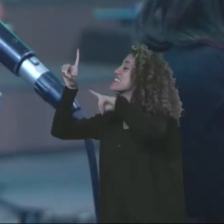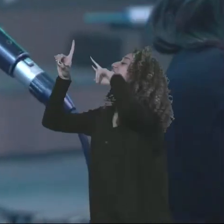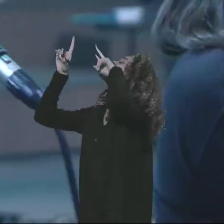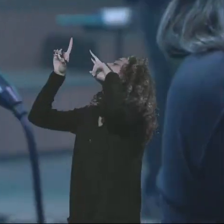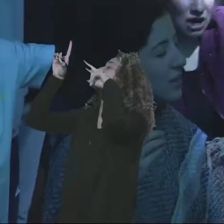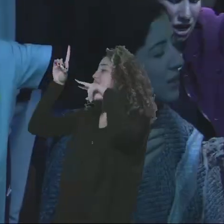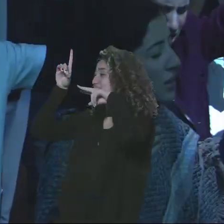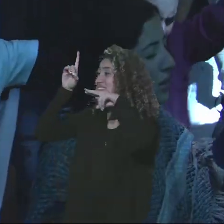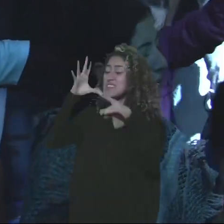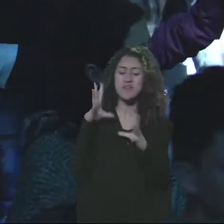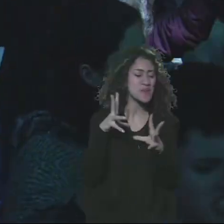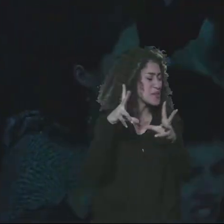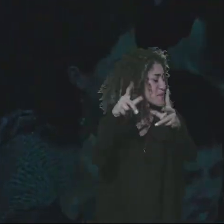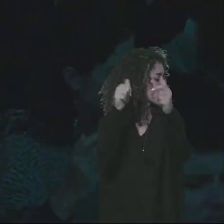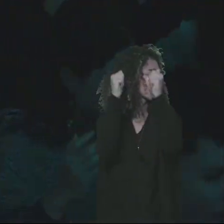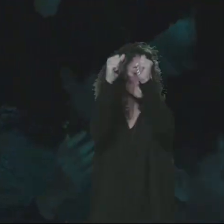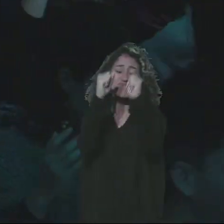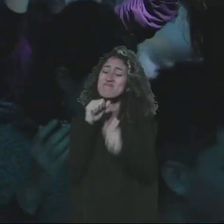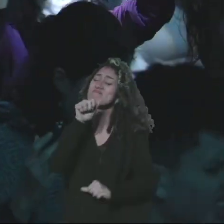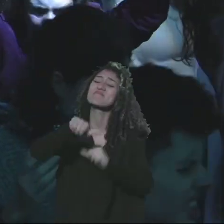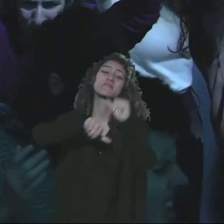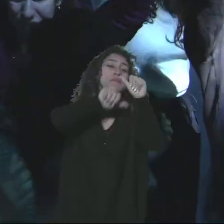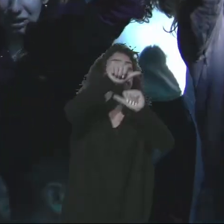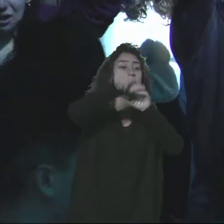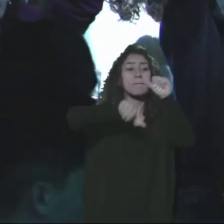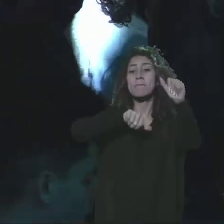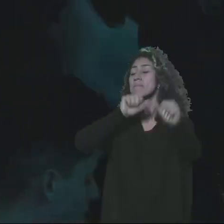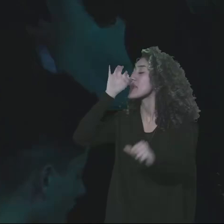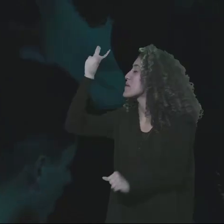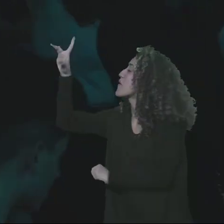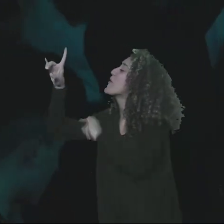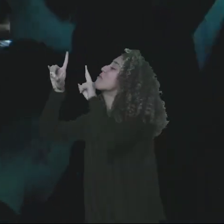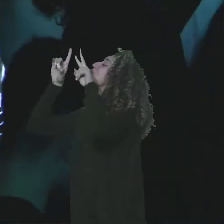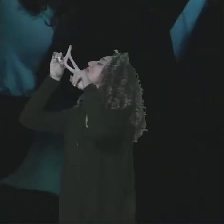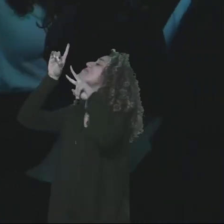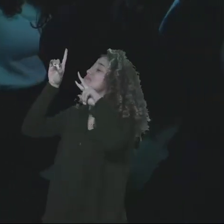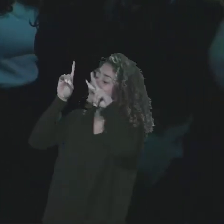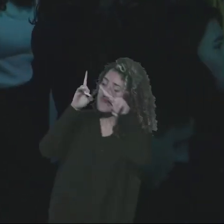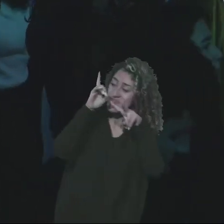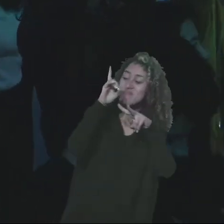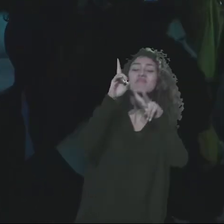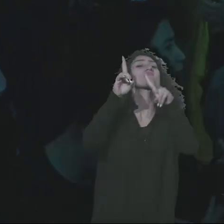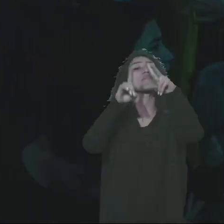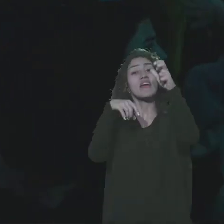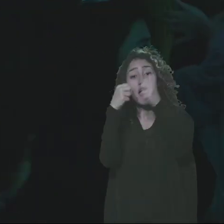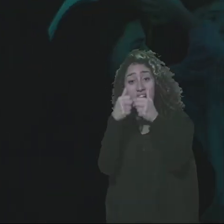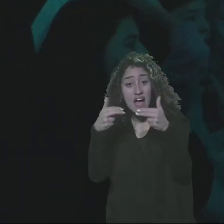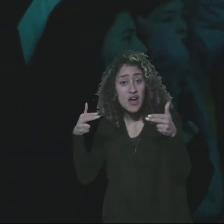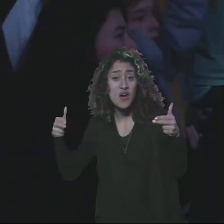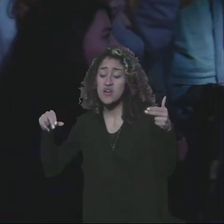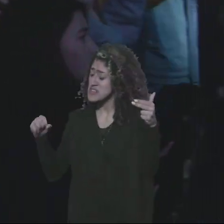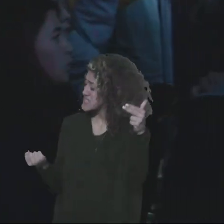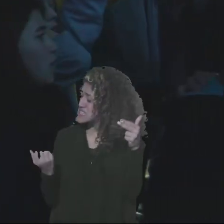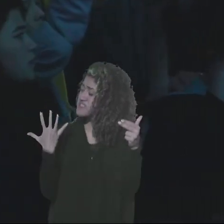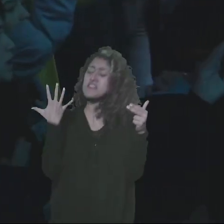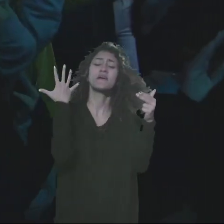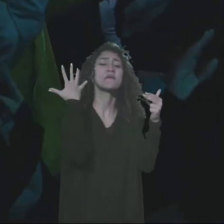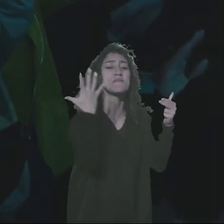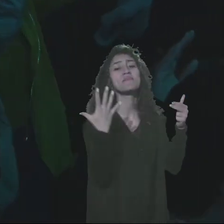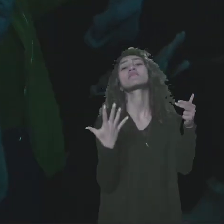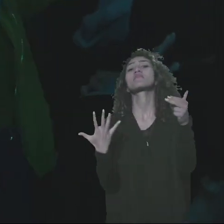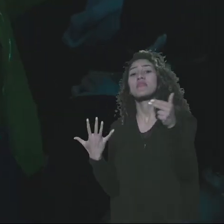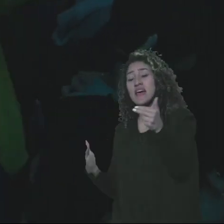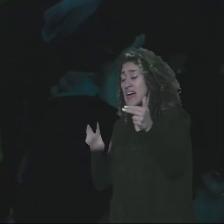olhando para Ti. Tudo pode até mudar, eu continuo olhando para Ti. Tudo pode